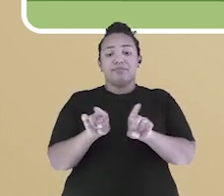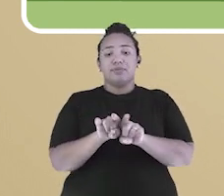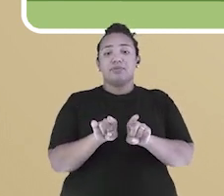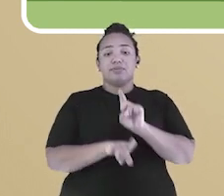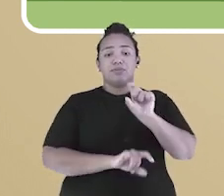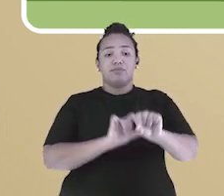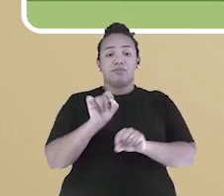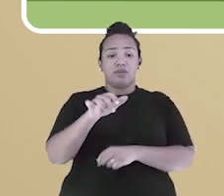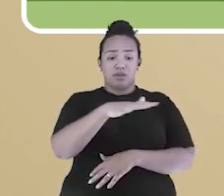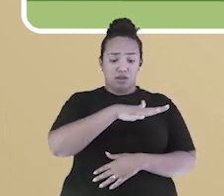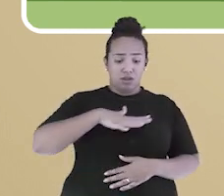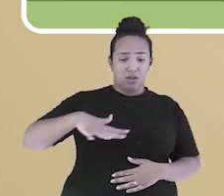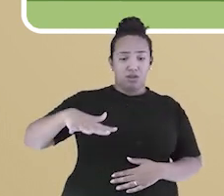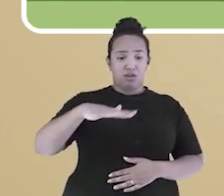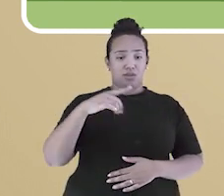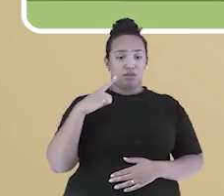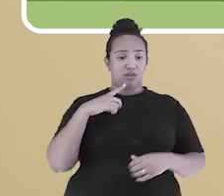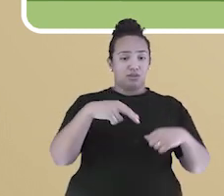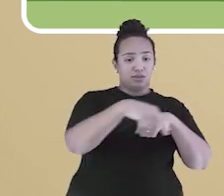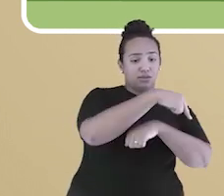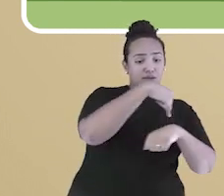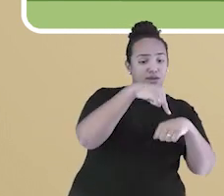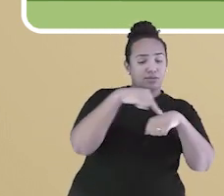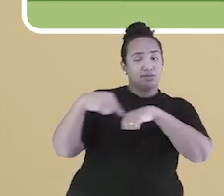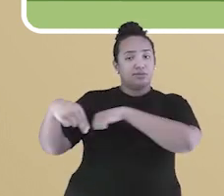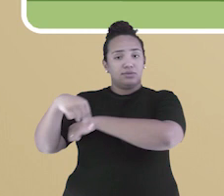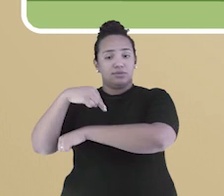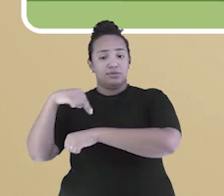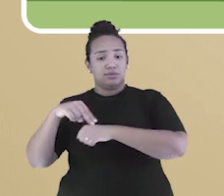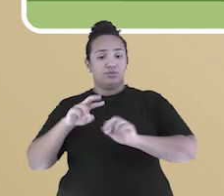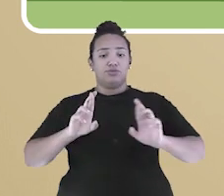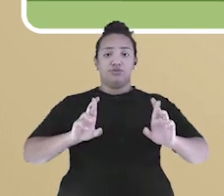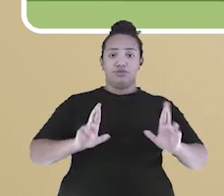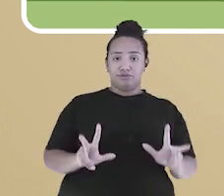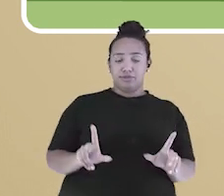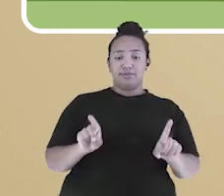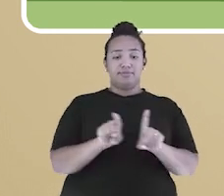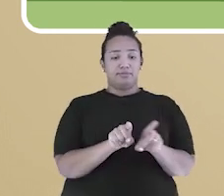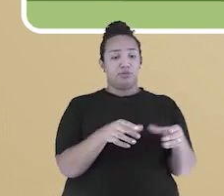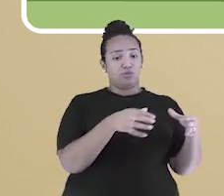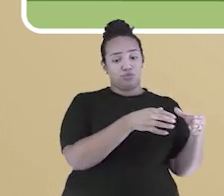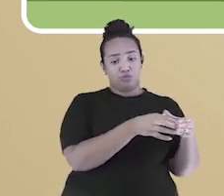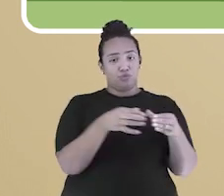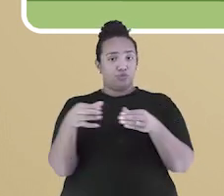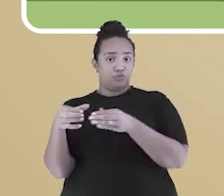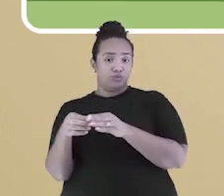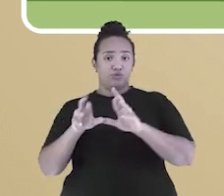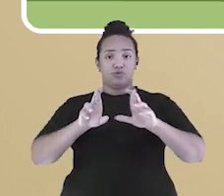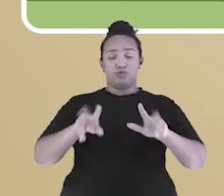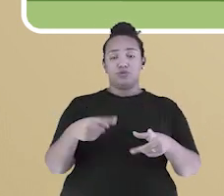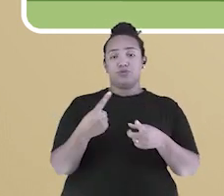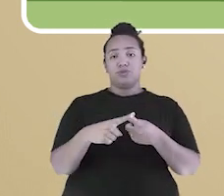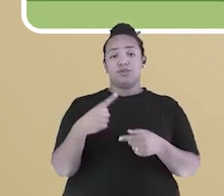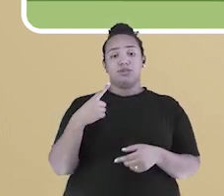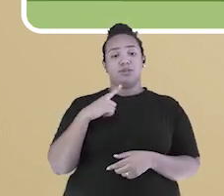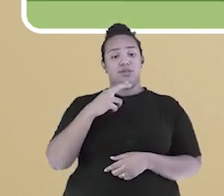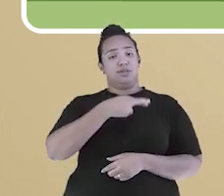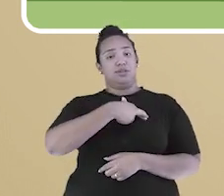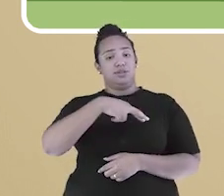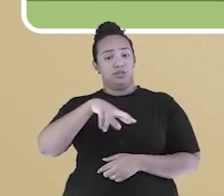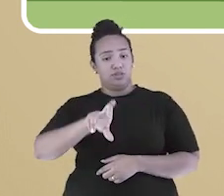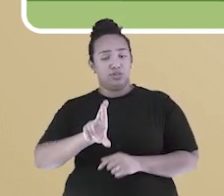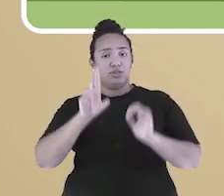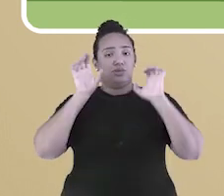um território entre duas nações diferentes, e também grupos, devido a diferenças religiosas, culturais e